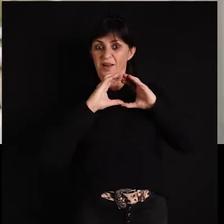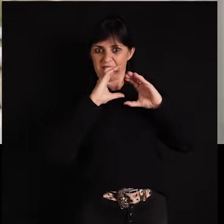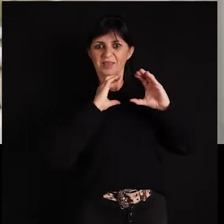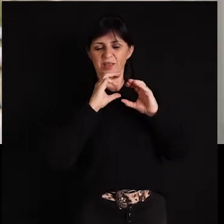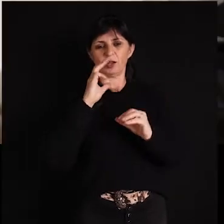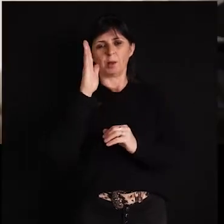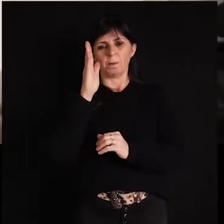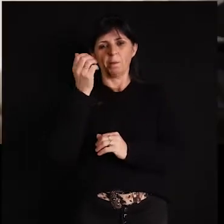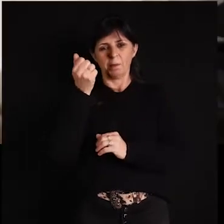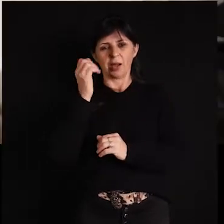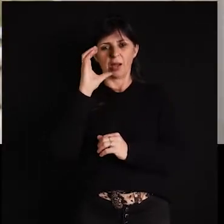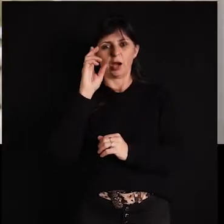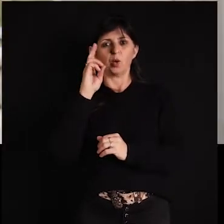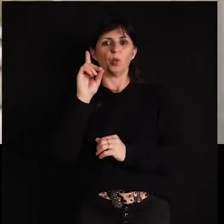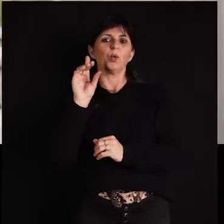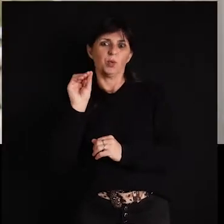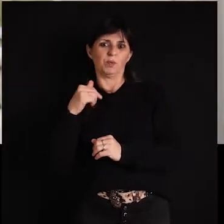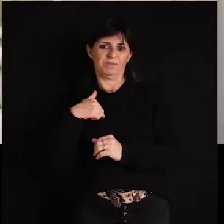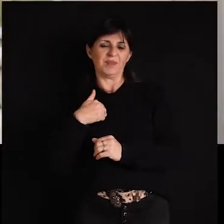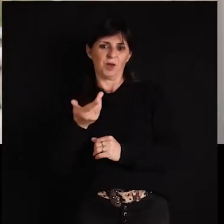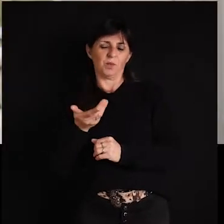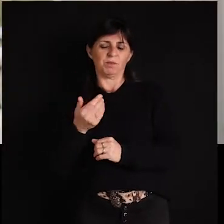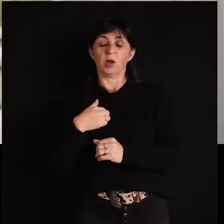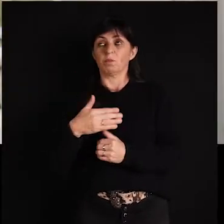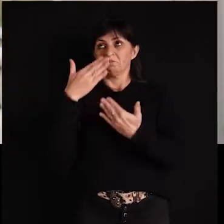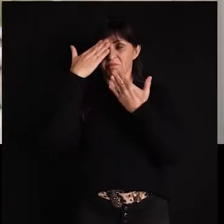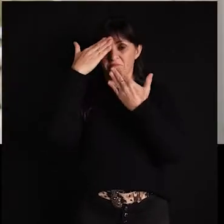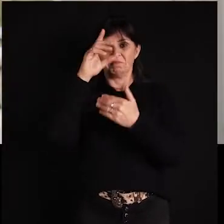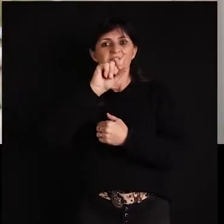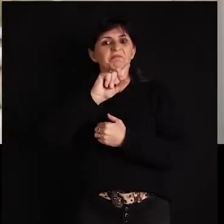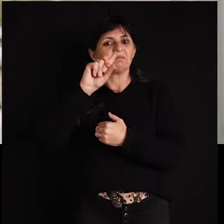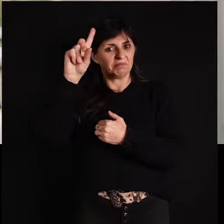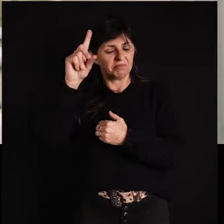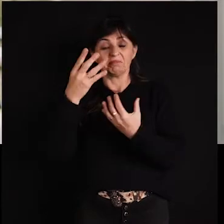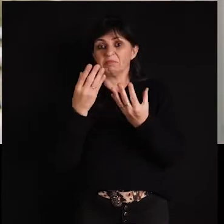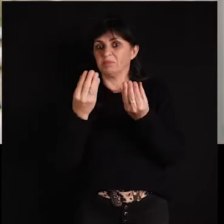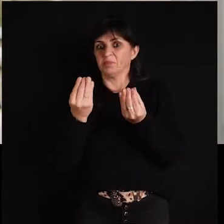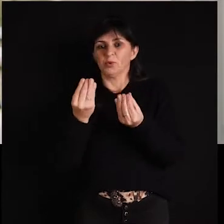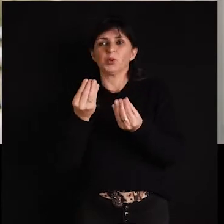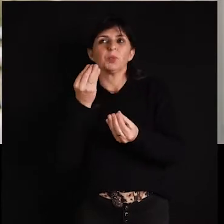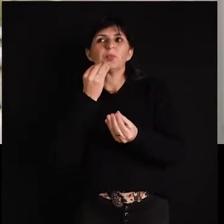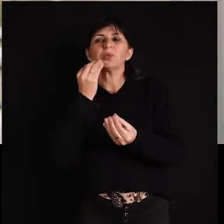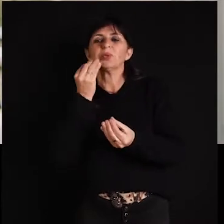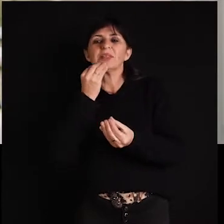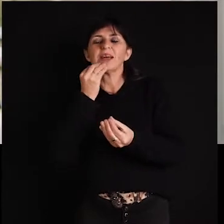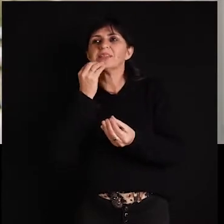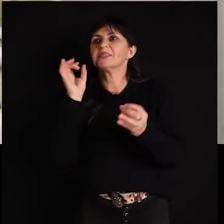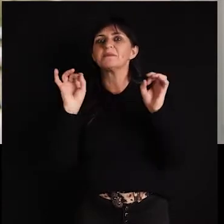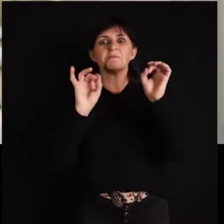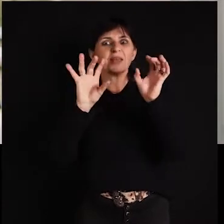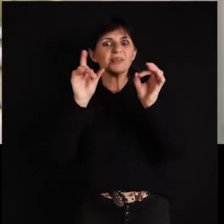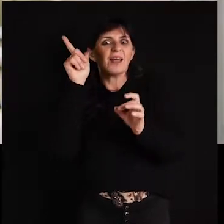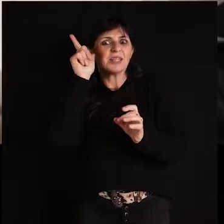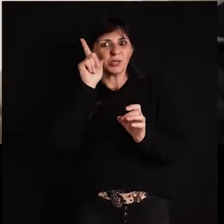dos Monarcas, graças a Deus, eu sempre fui muito privilegiado nesse sentido. Uma, porque eu